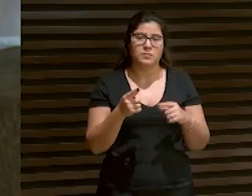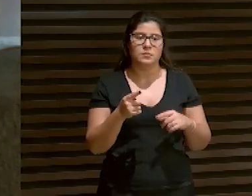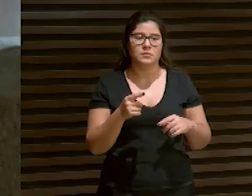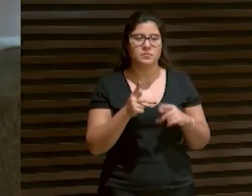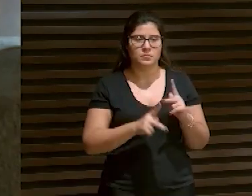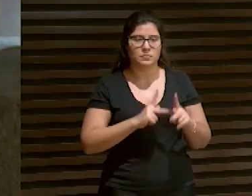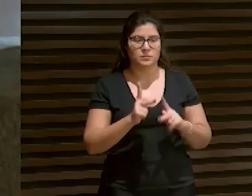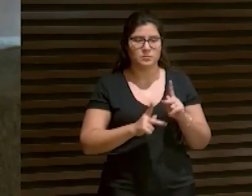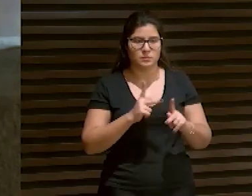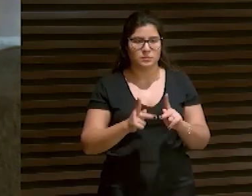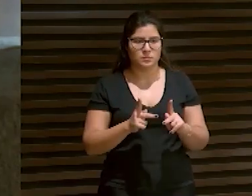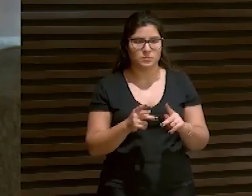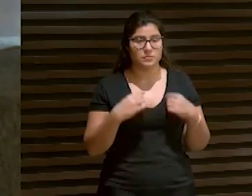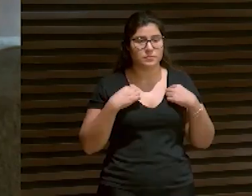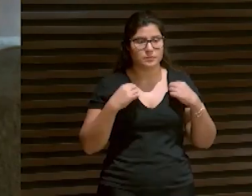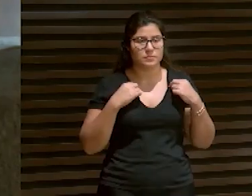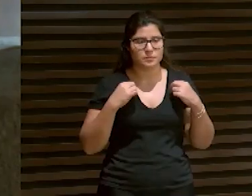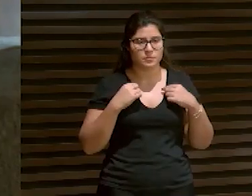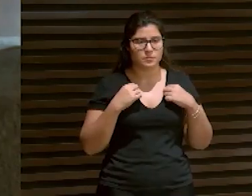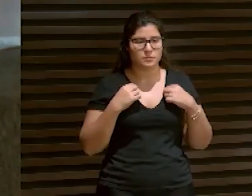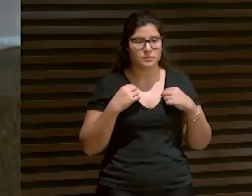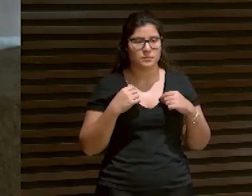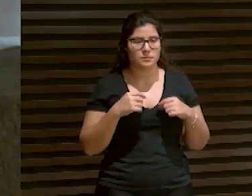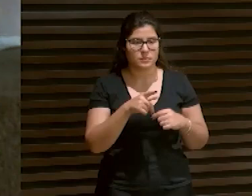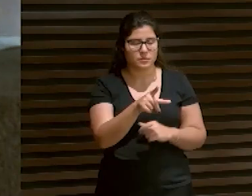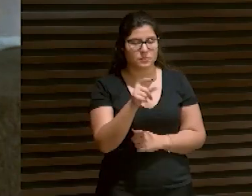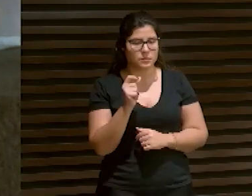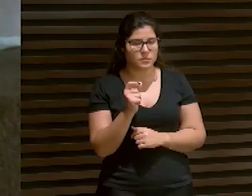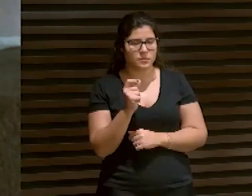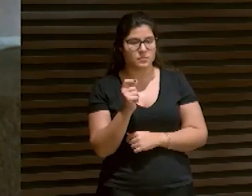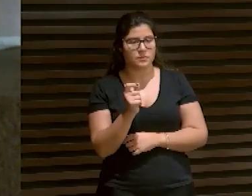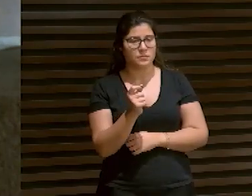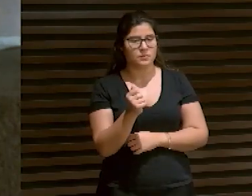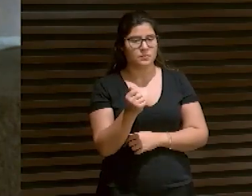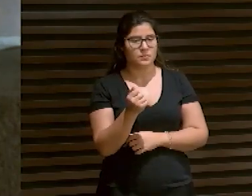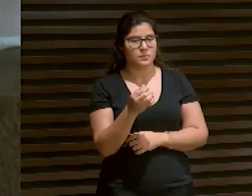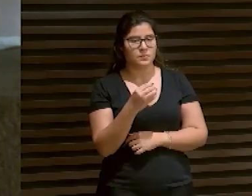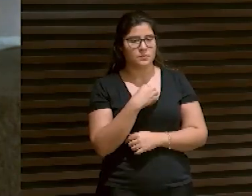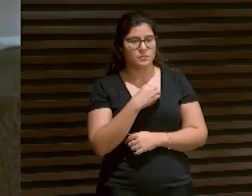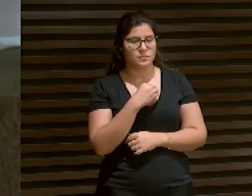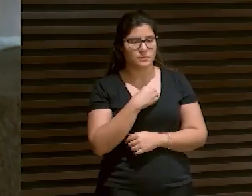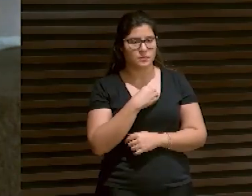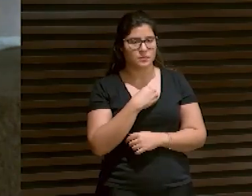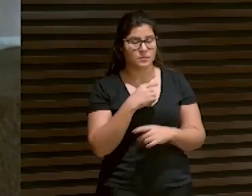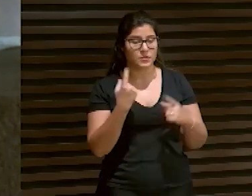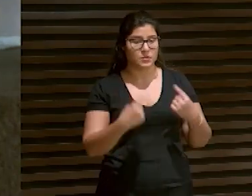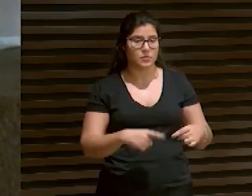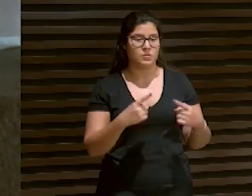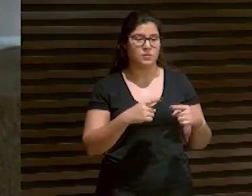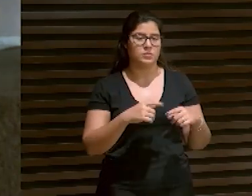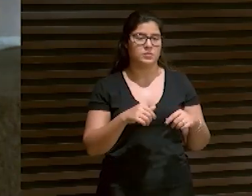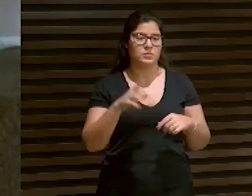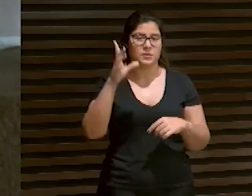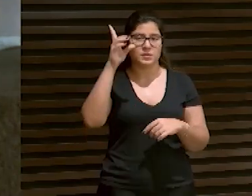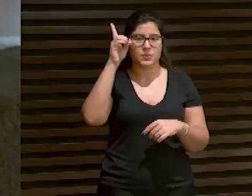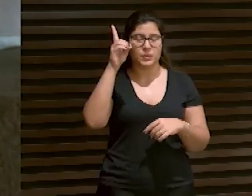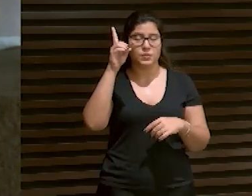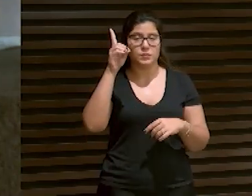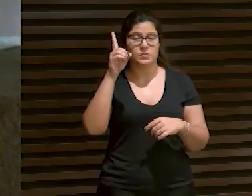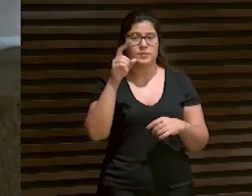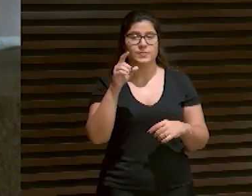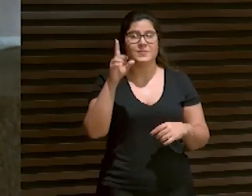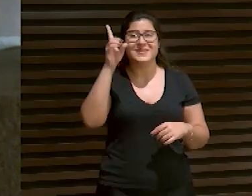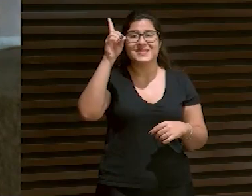decidiu voluntariamente pecar contra esse Criador. E esse Criador, ele é o Deus de